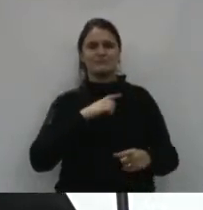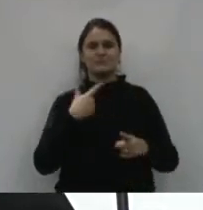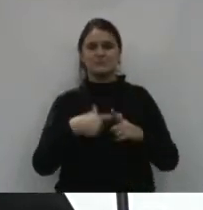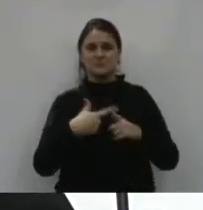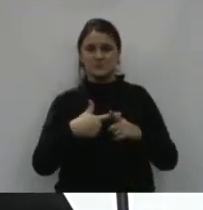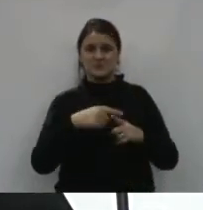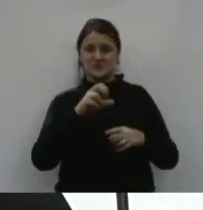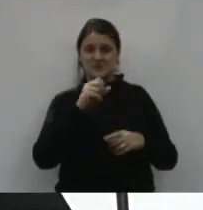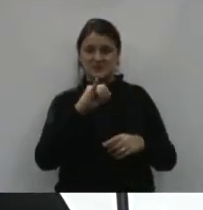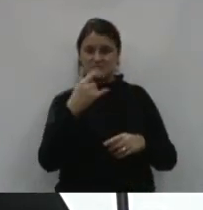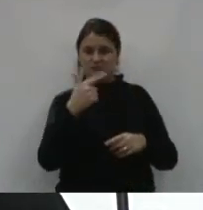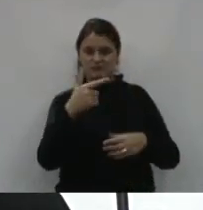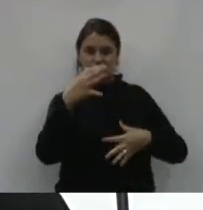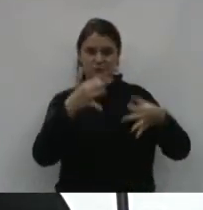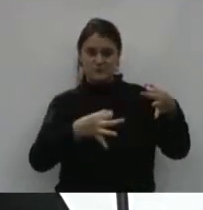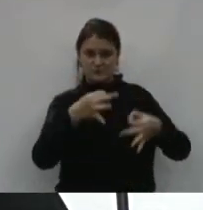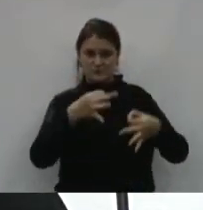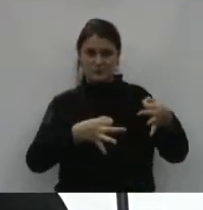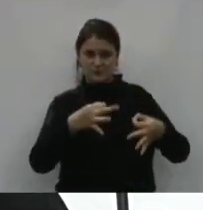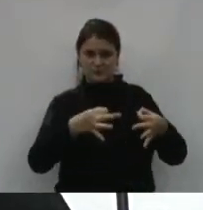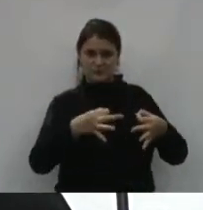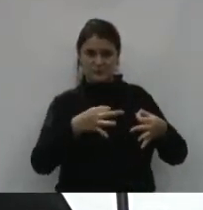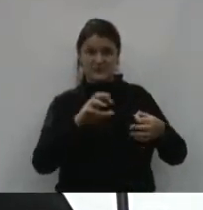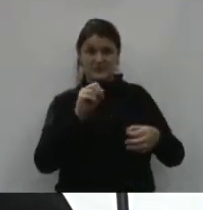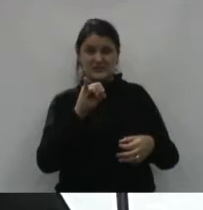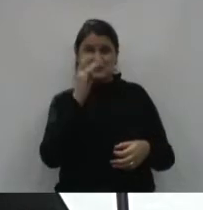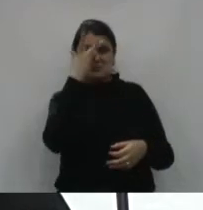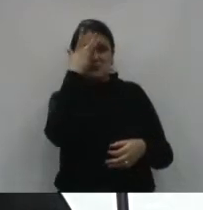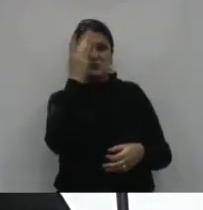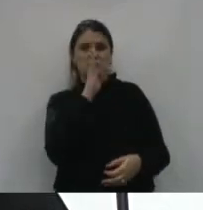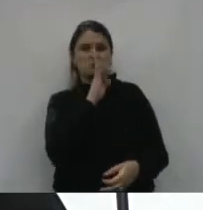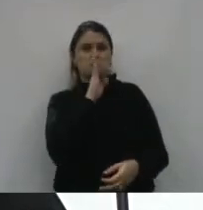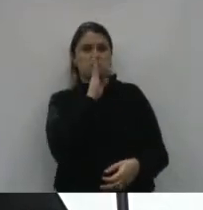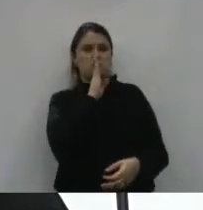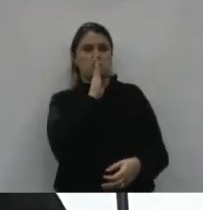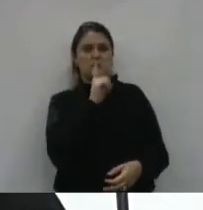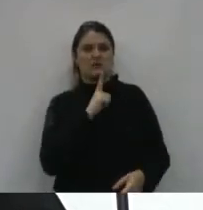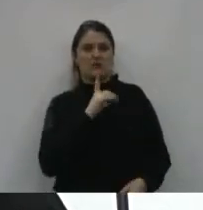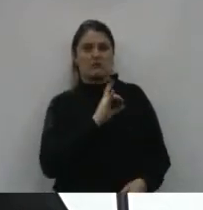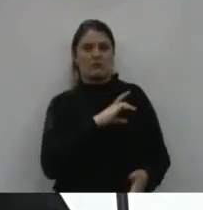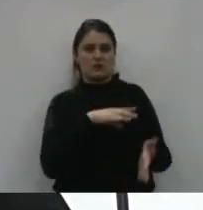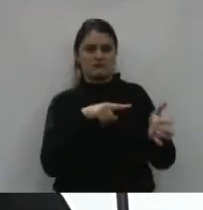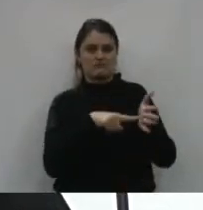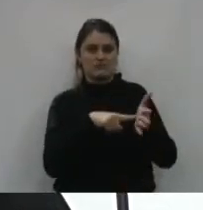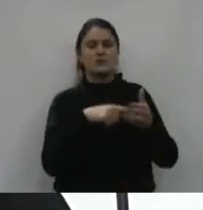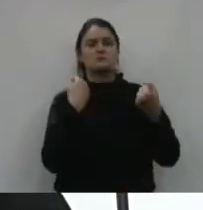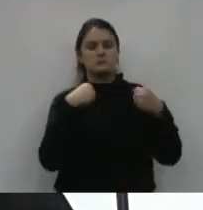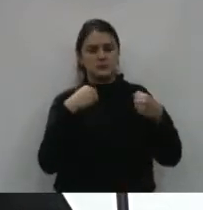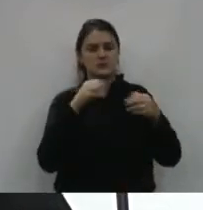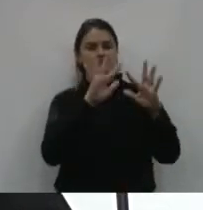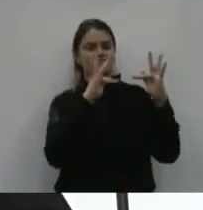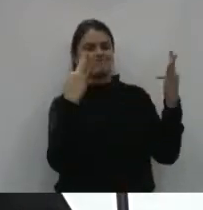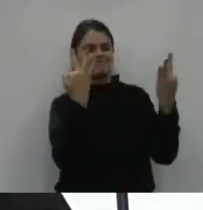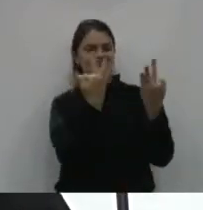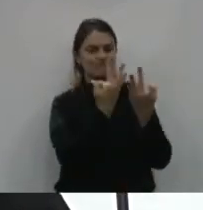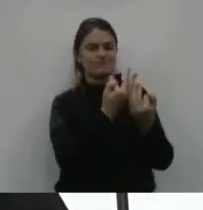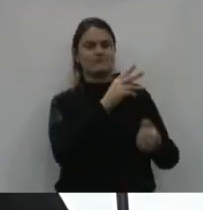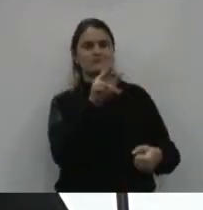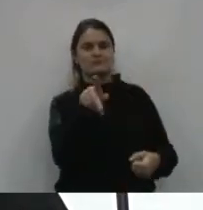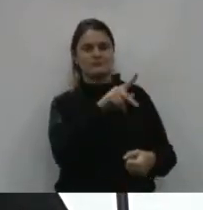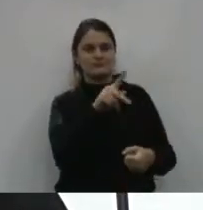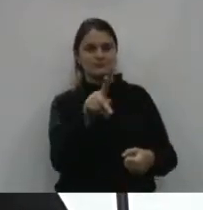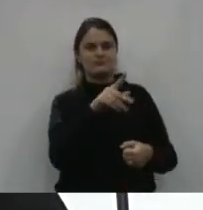maior fator de impunidade dos crimes de vigilância de violência sexual é o silêncio assim é necessária a conscientização das famílias